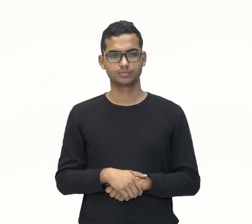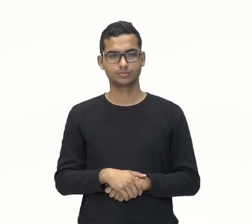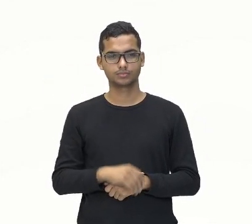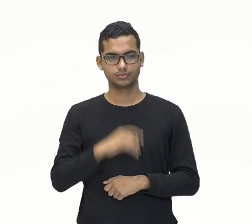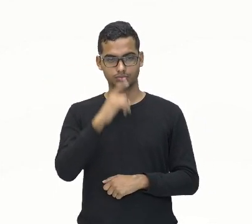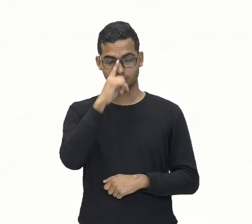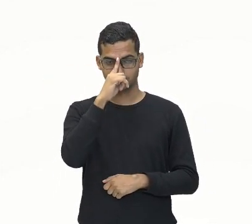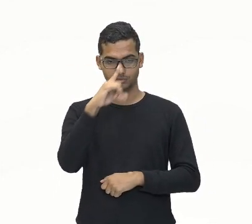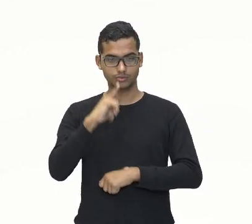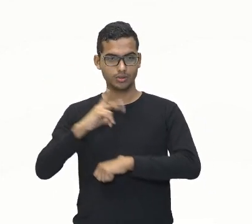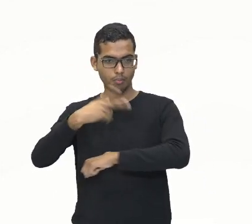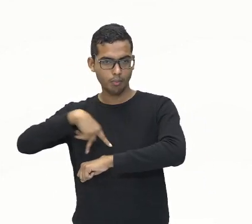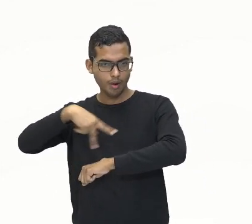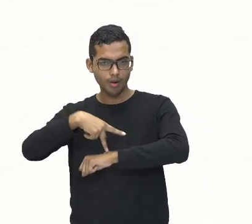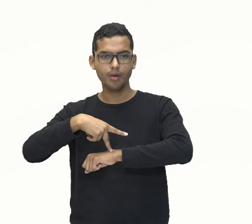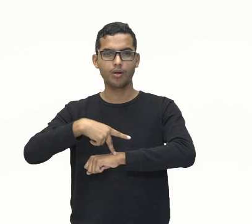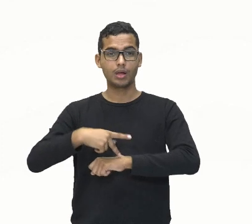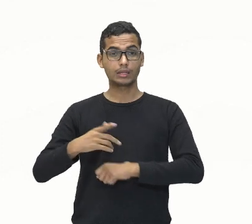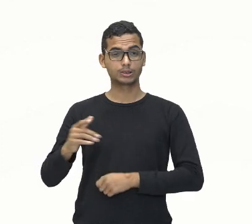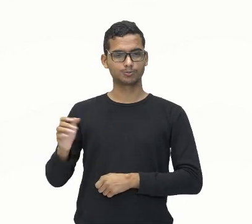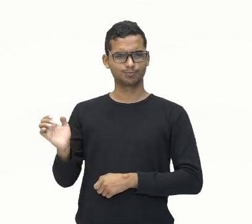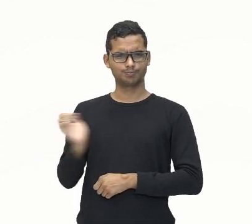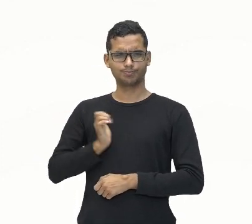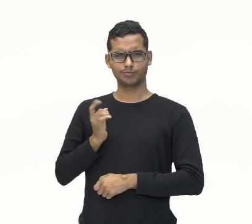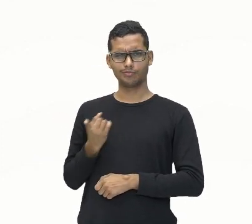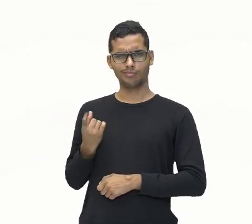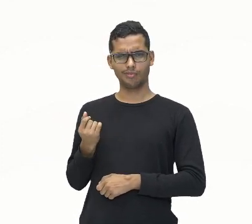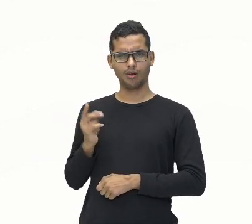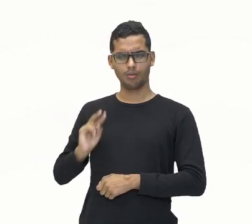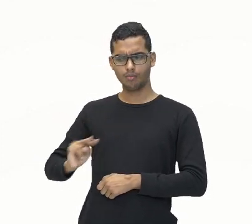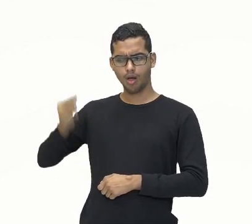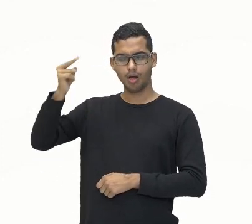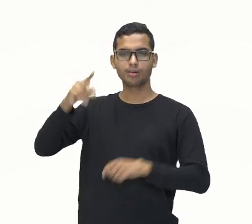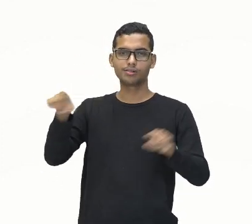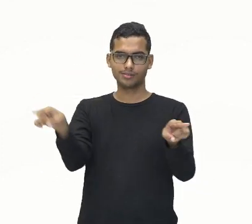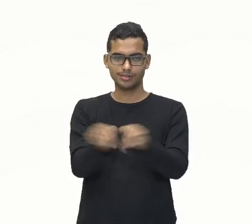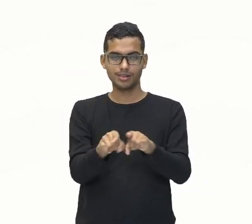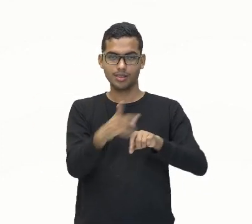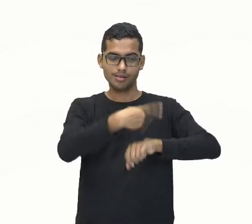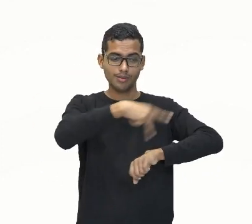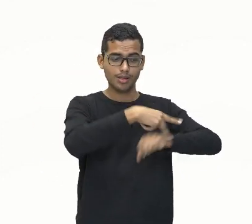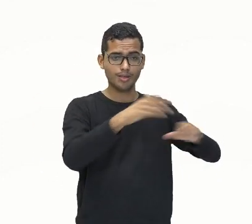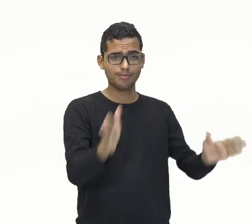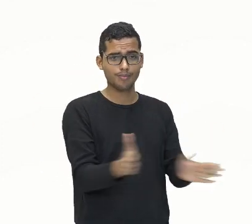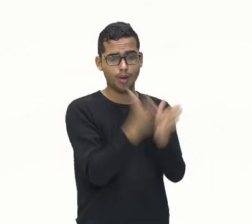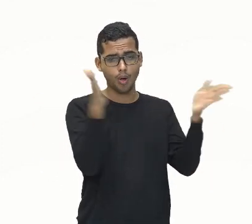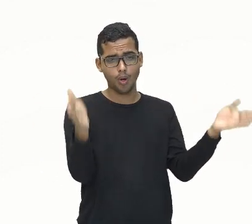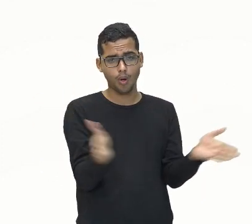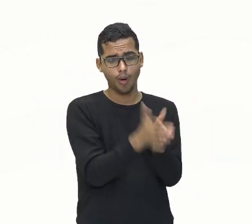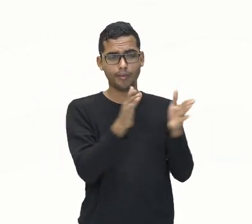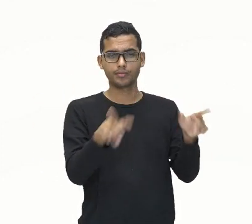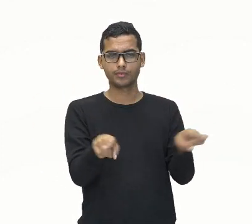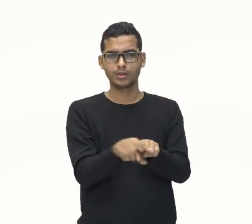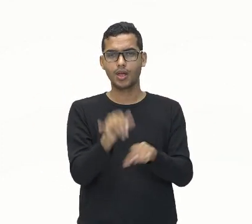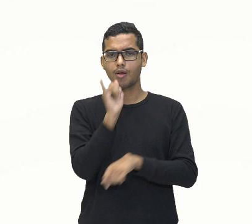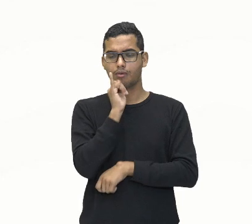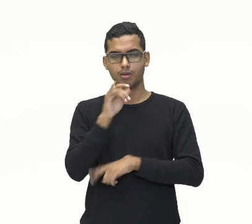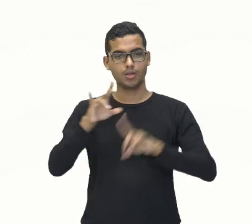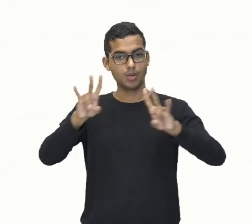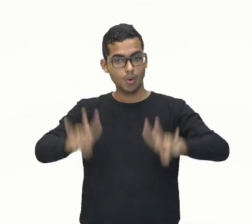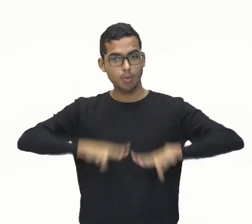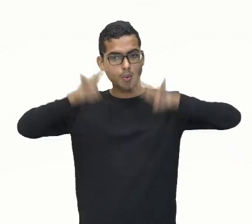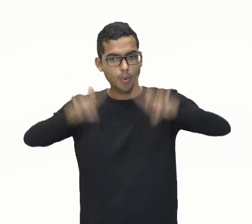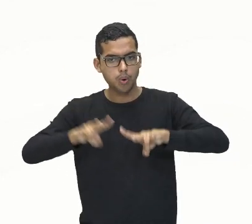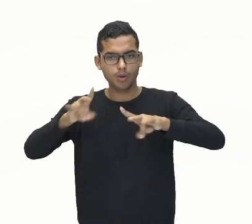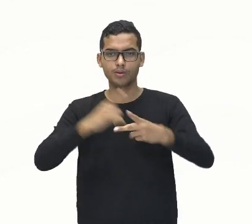temos países muito ricos e temos países também que são pobres, né? Nós temos, por exemplo, a Austrália,